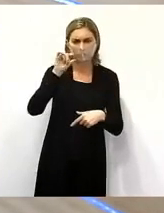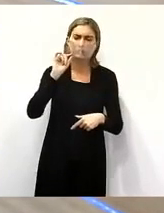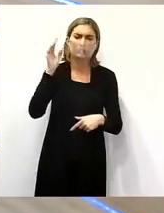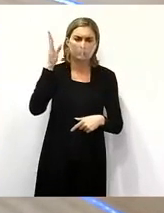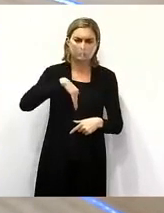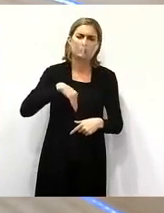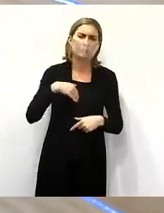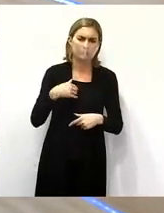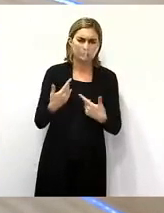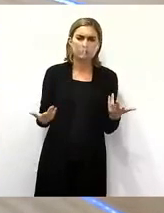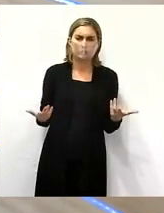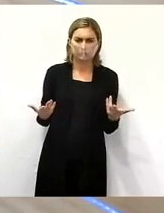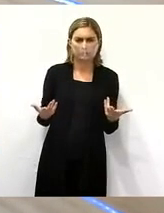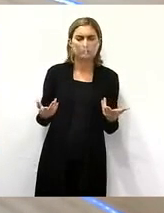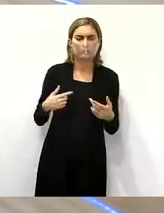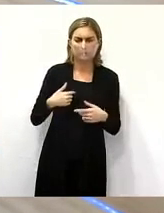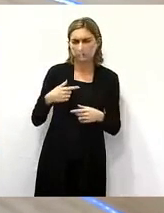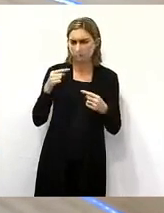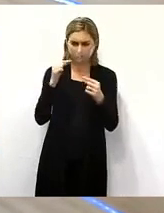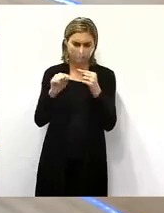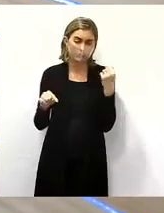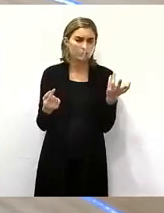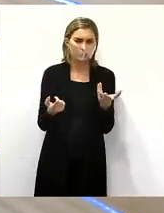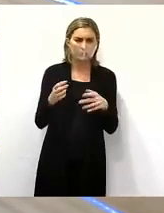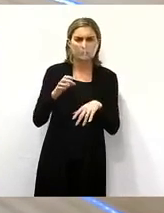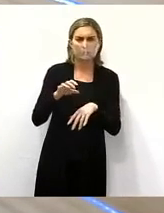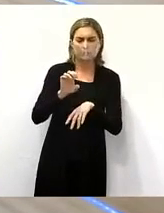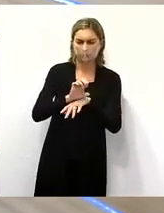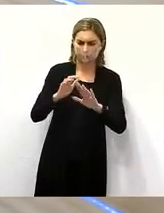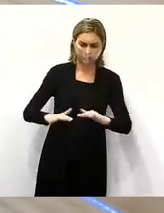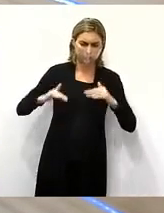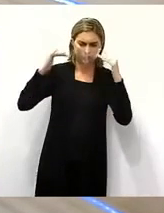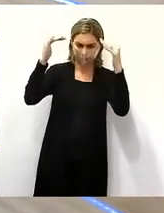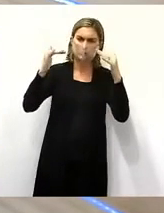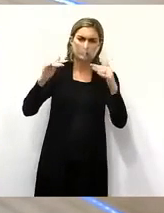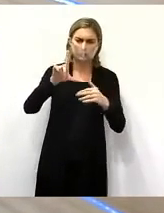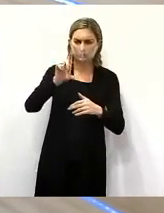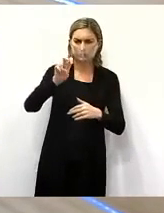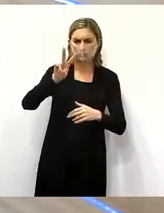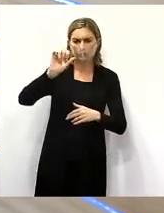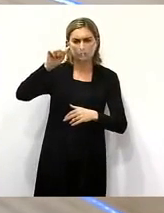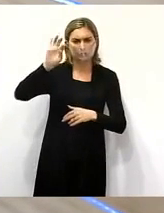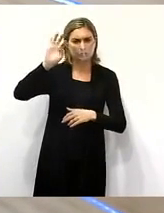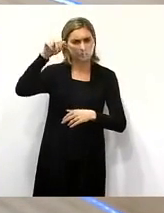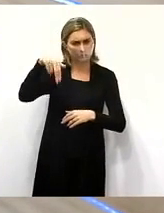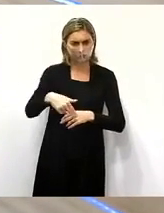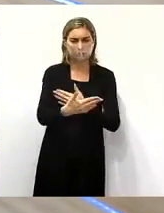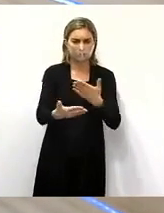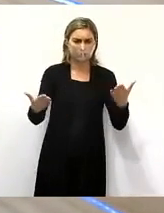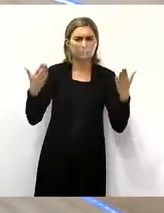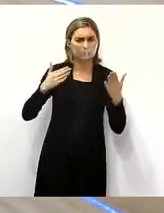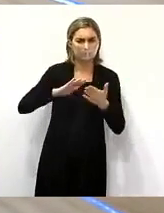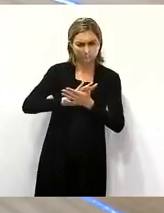ele escolhe o caminho, não é, inadequado, o Estado absolutista, o Leviatã, vai